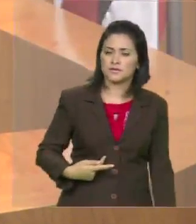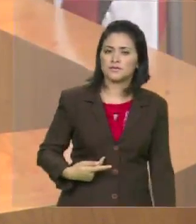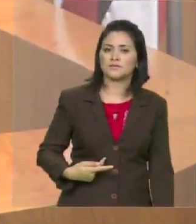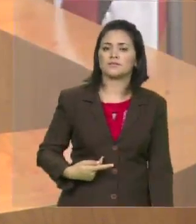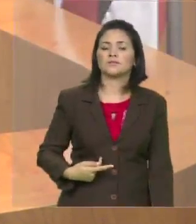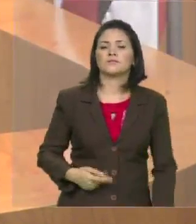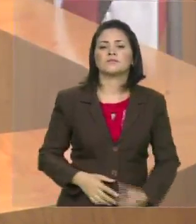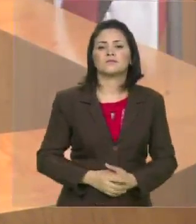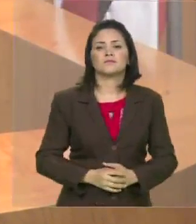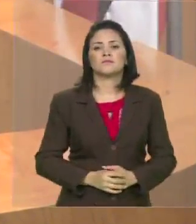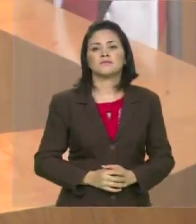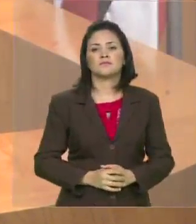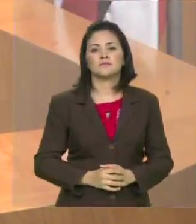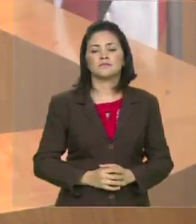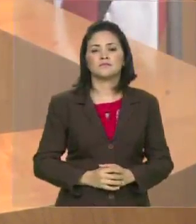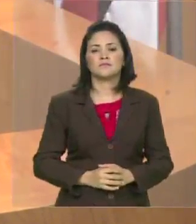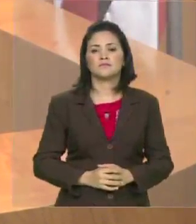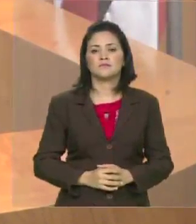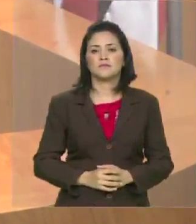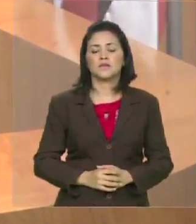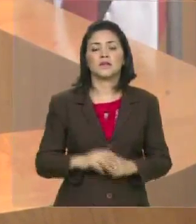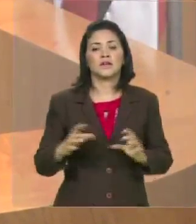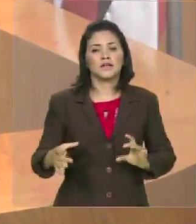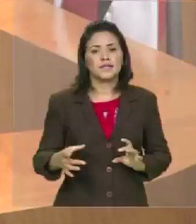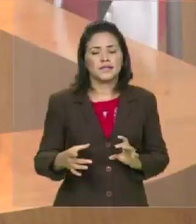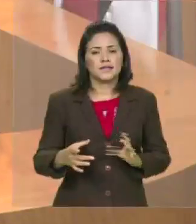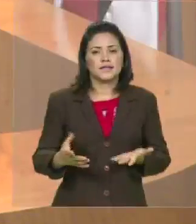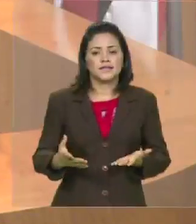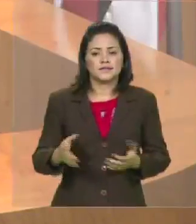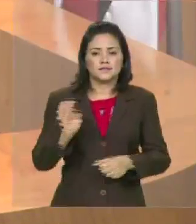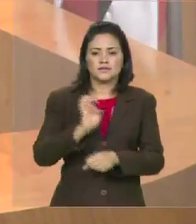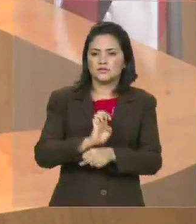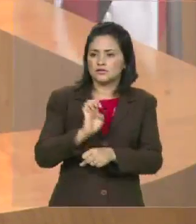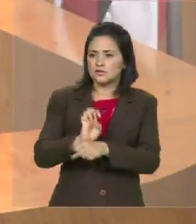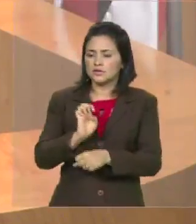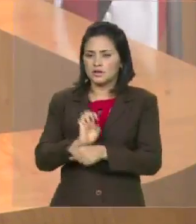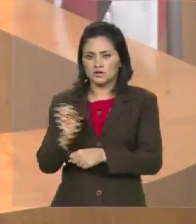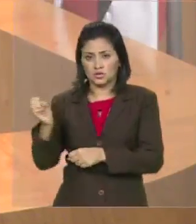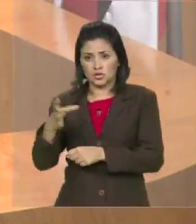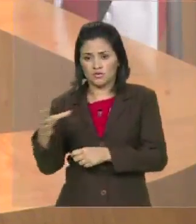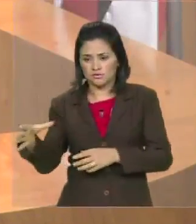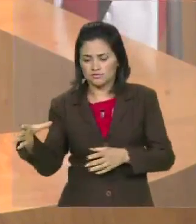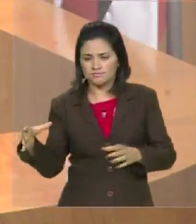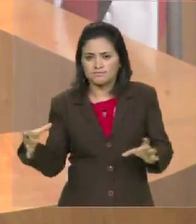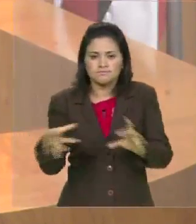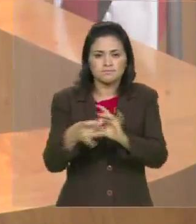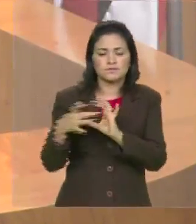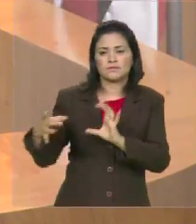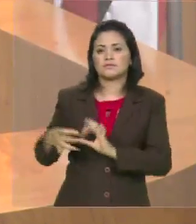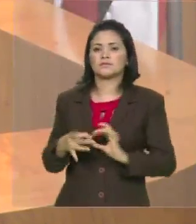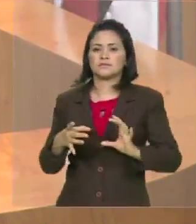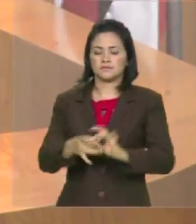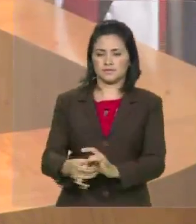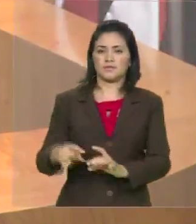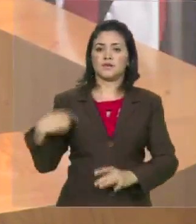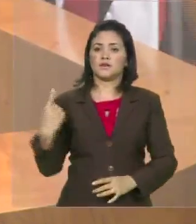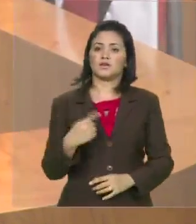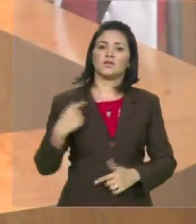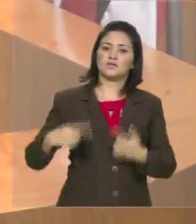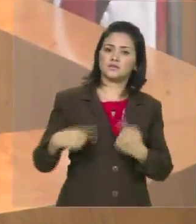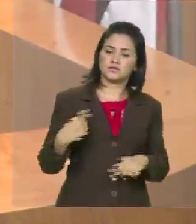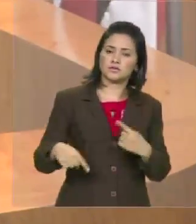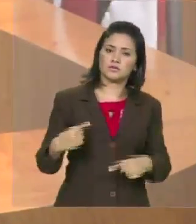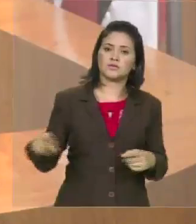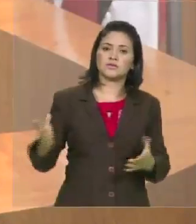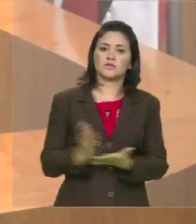que é integrar esses novos estados. E, nesse sentido, discutimos algumas políticas fundamentais para desenvolver